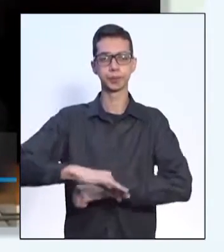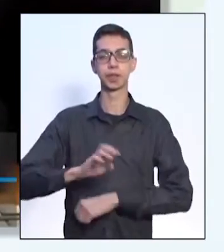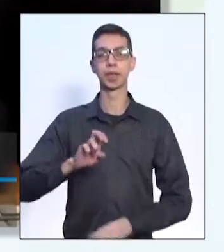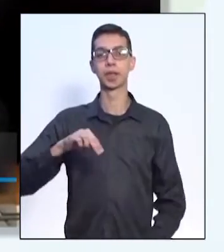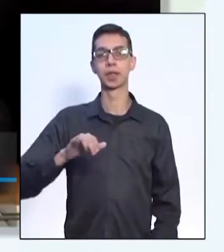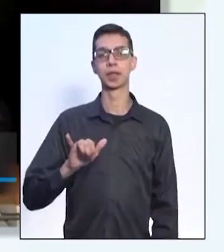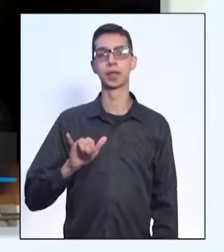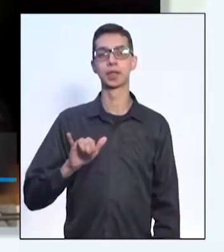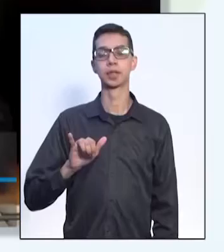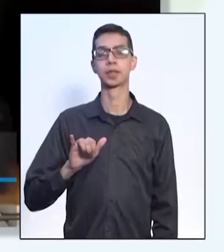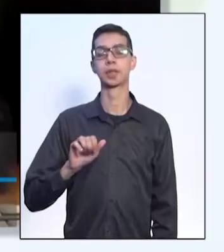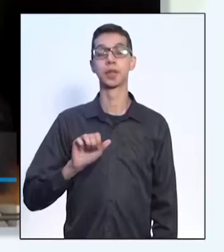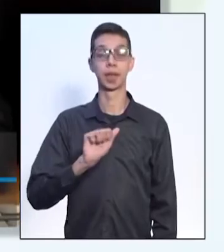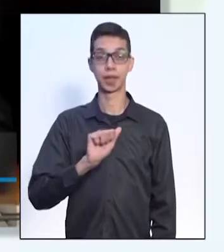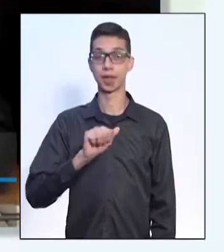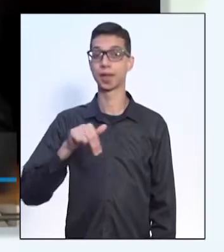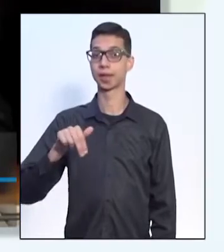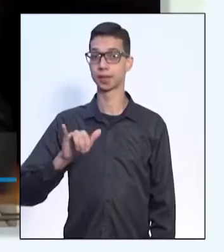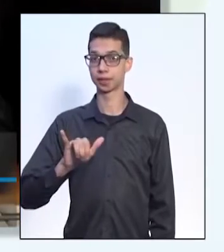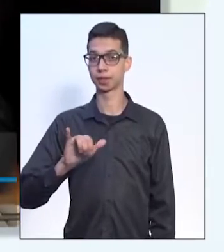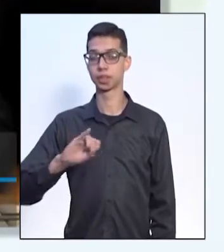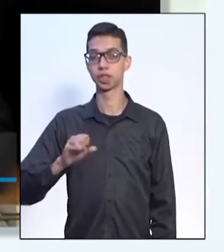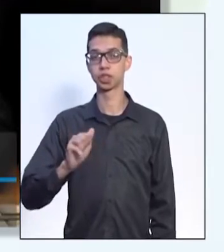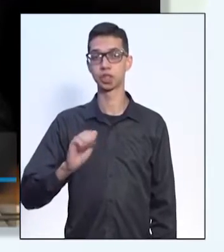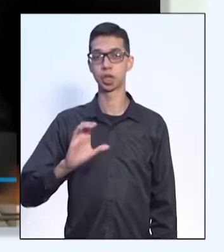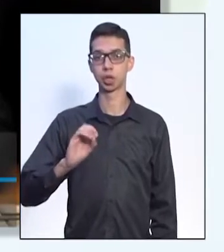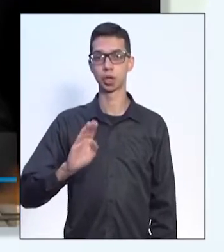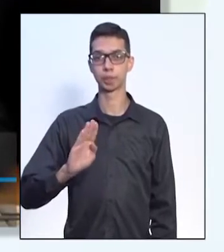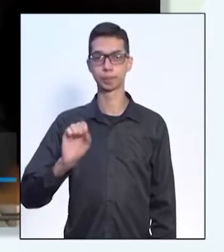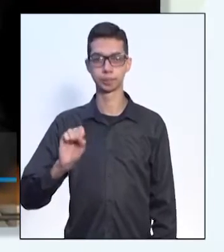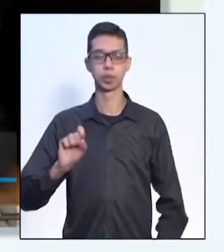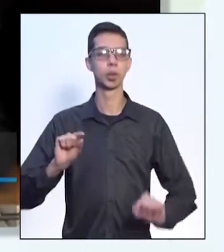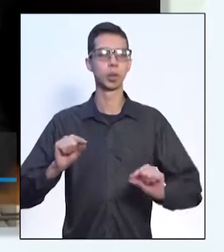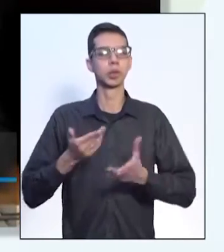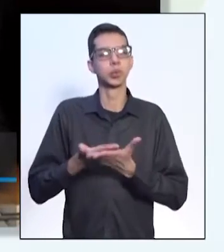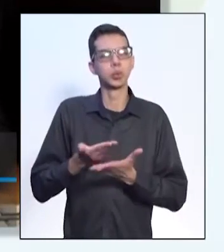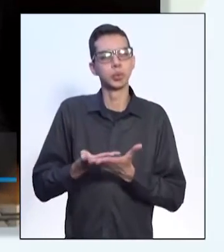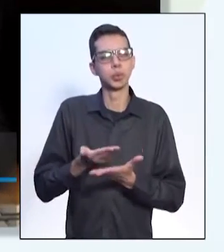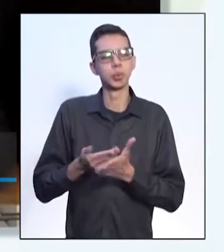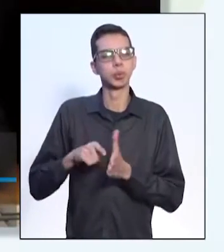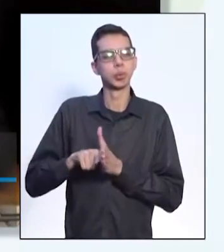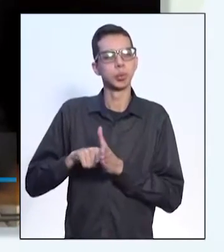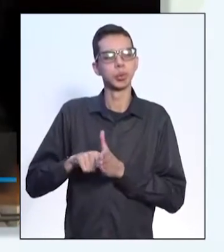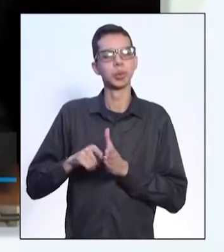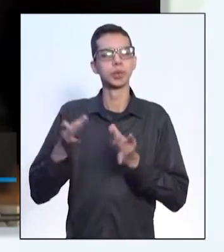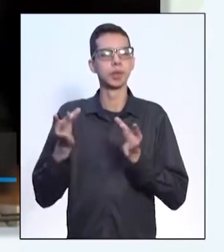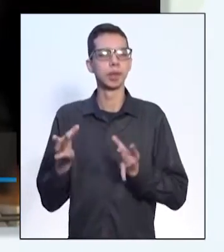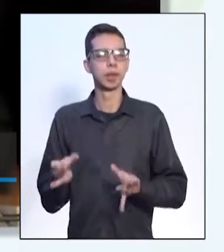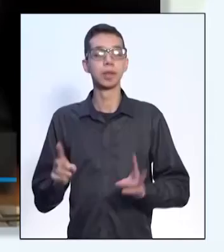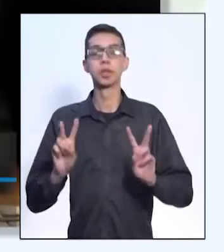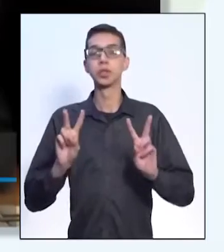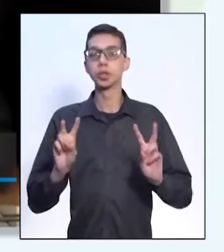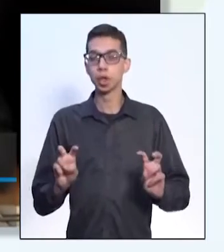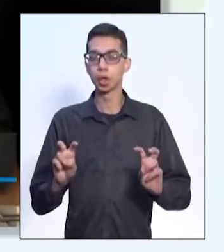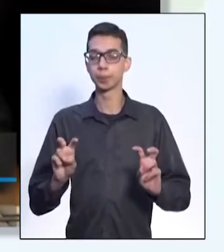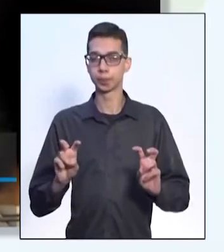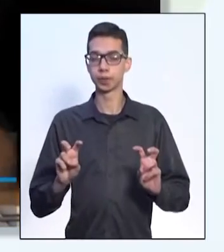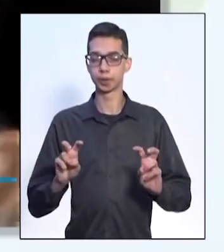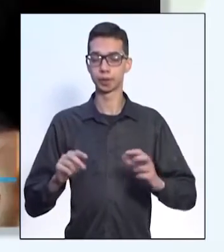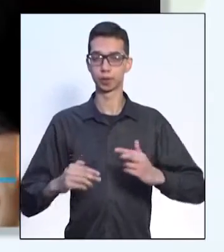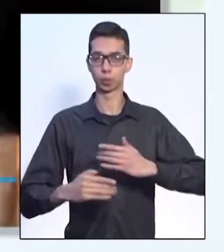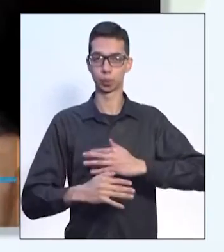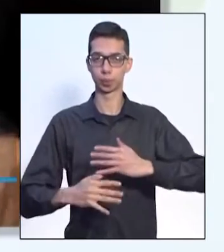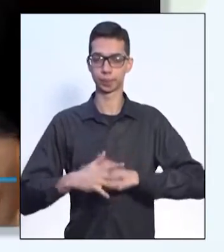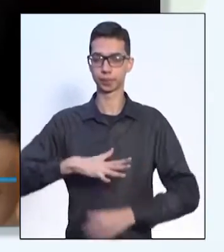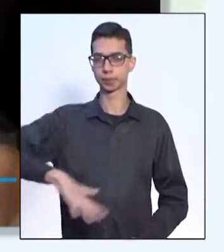mulher bastante visionária em relação aos estudos dos fenômenos urbanos. E uma das coisas que ela dizia era